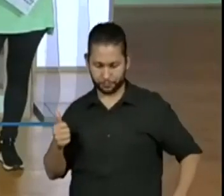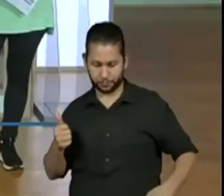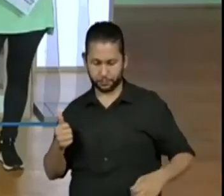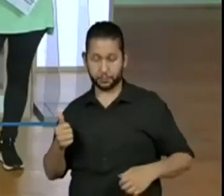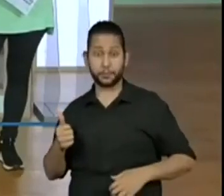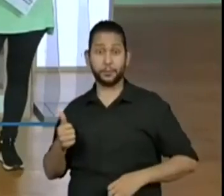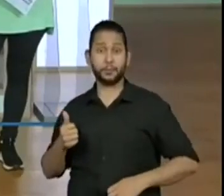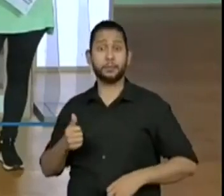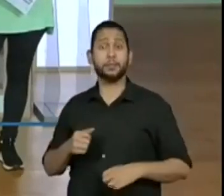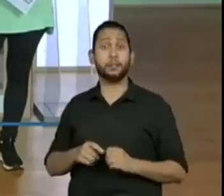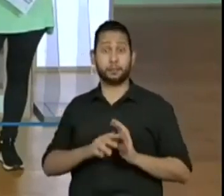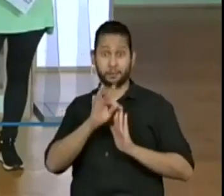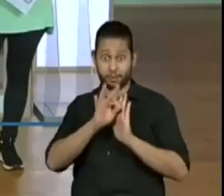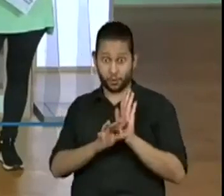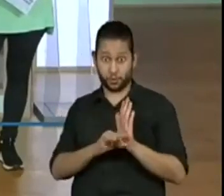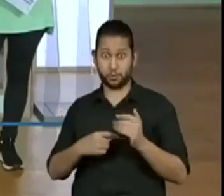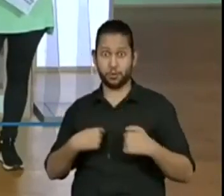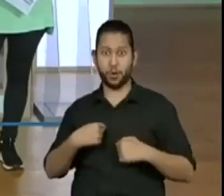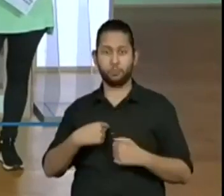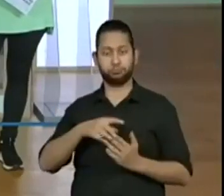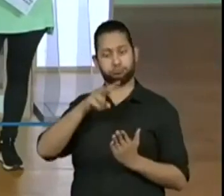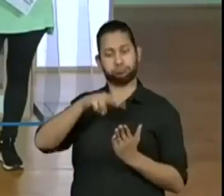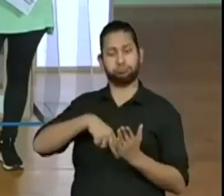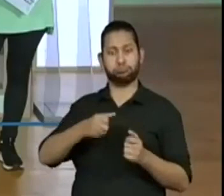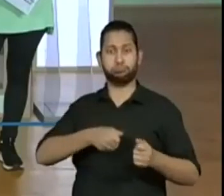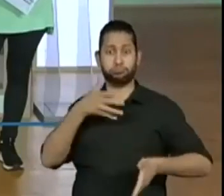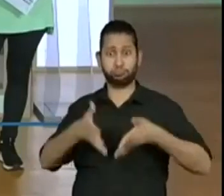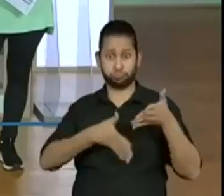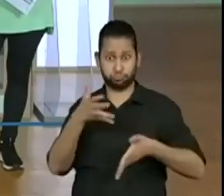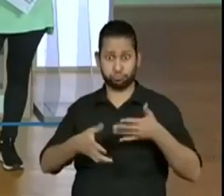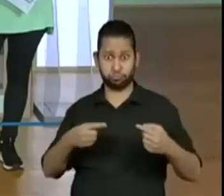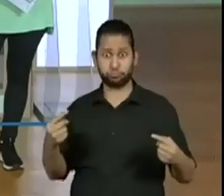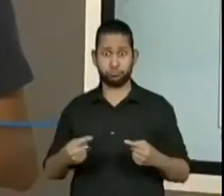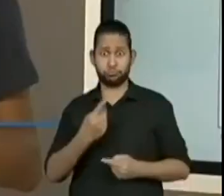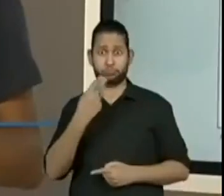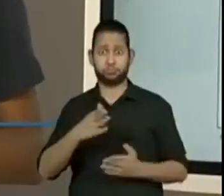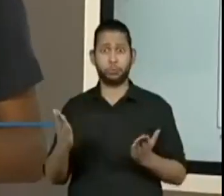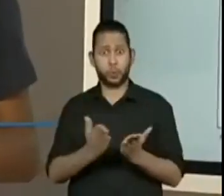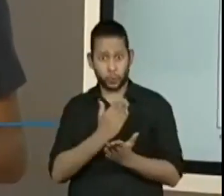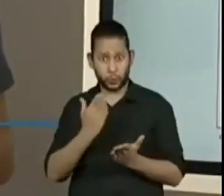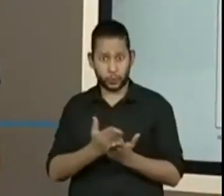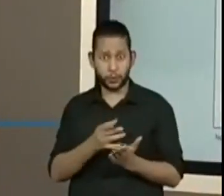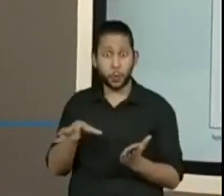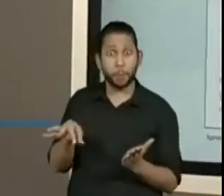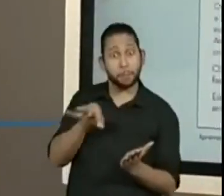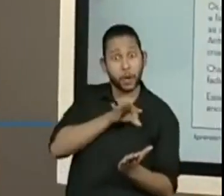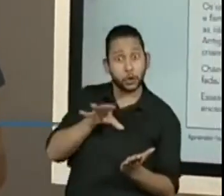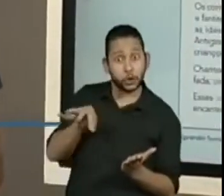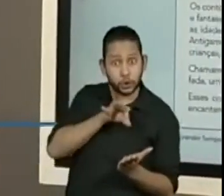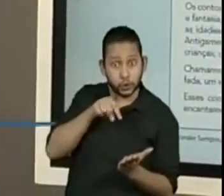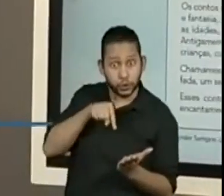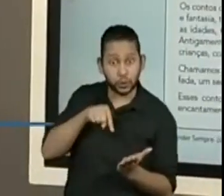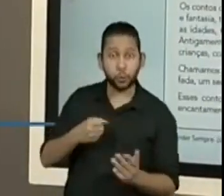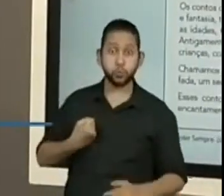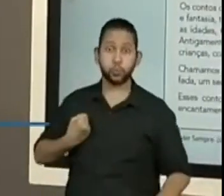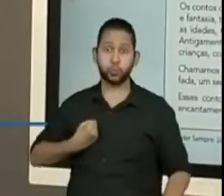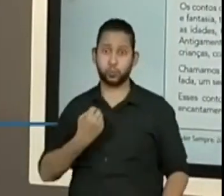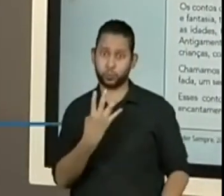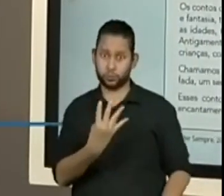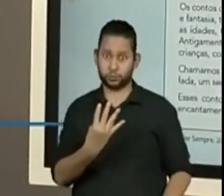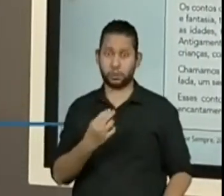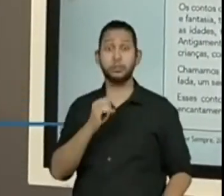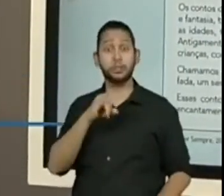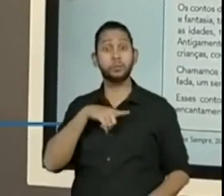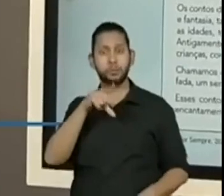Esse texto que eu vou ler agora está no material do Aprender Sempre, na página 4. Então, você que está aí na sua casa, que já